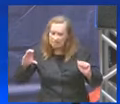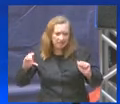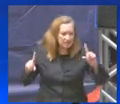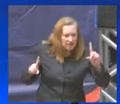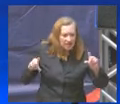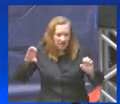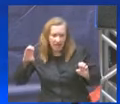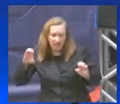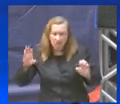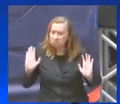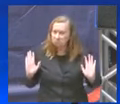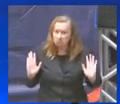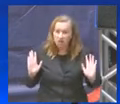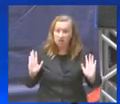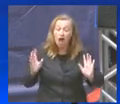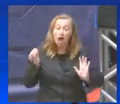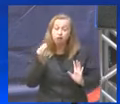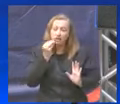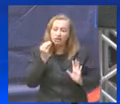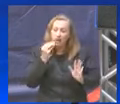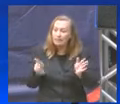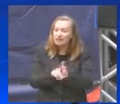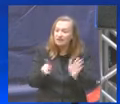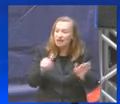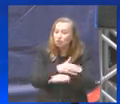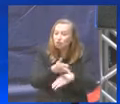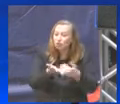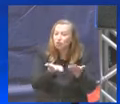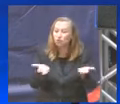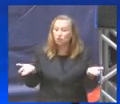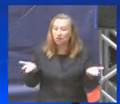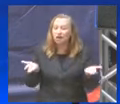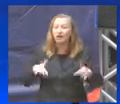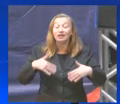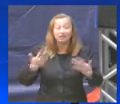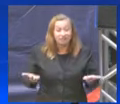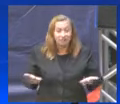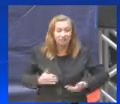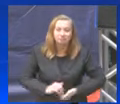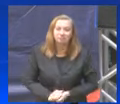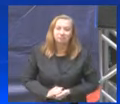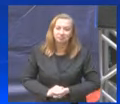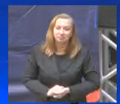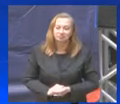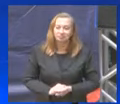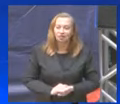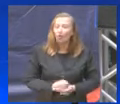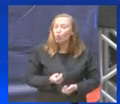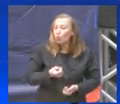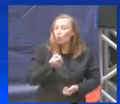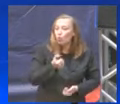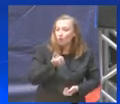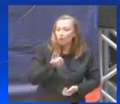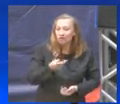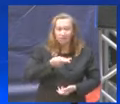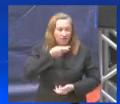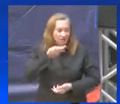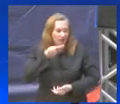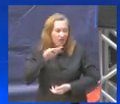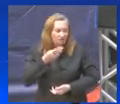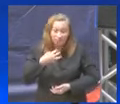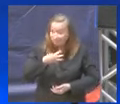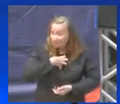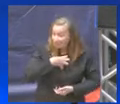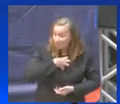D, a oportunidade é para todos. Então, fica aqui um pouco da minha contribuição nesse